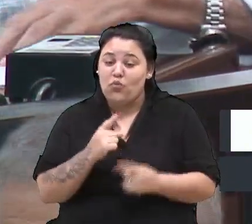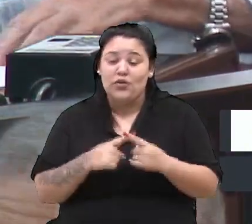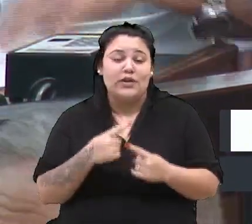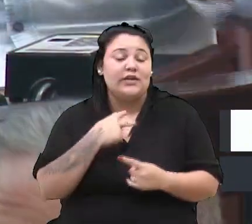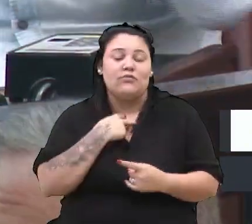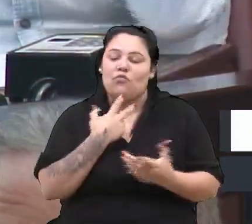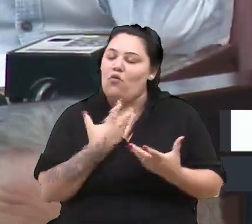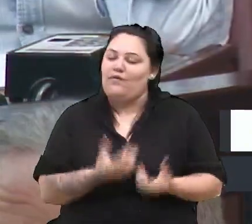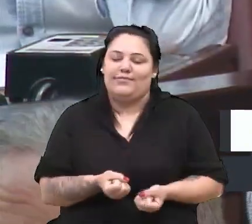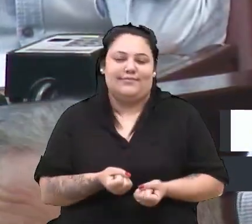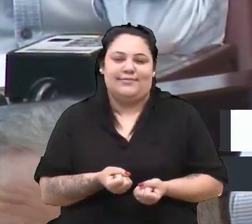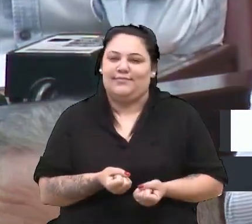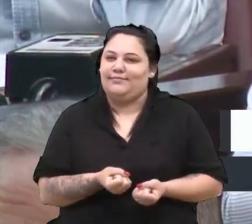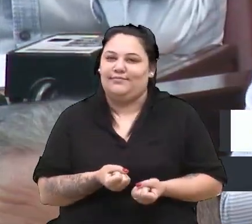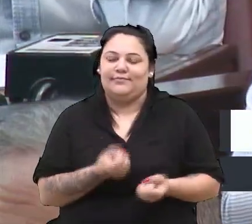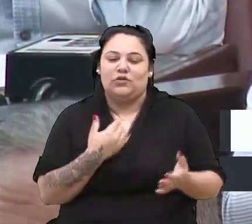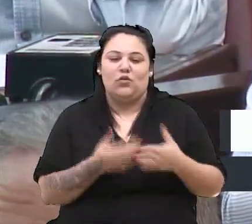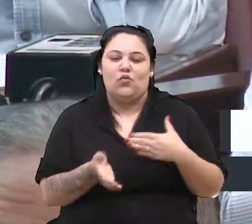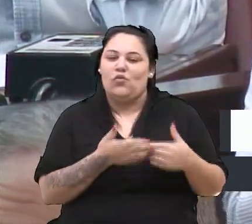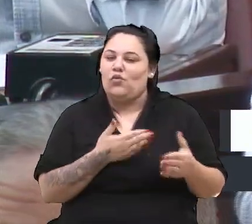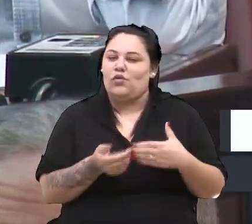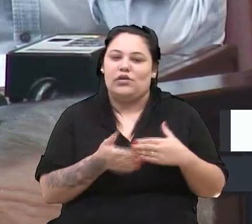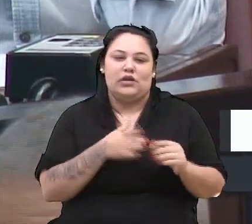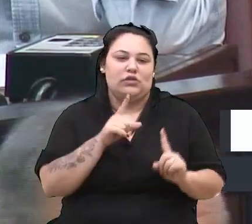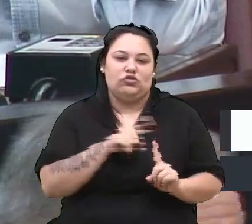aceitar a qualquer tipo